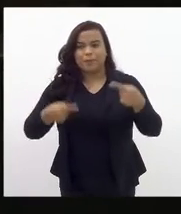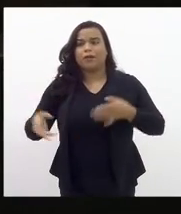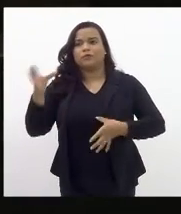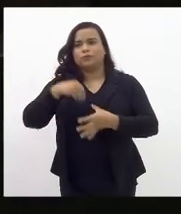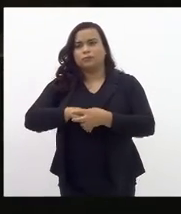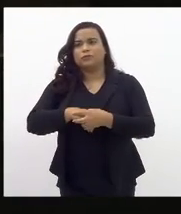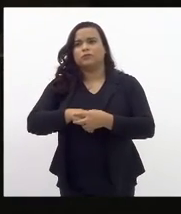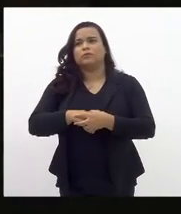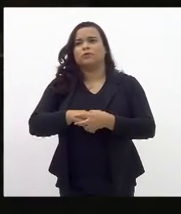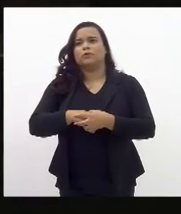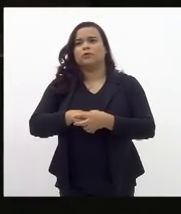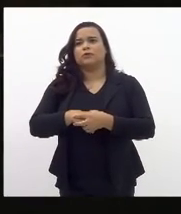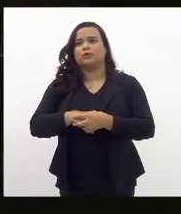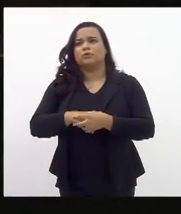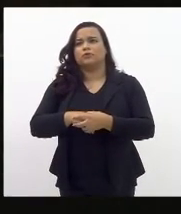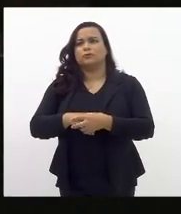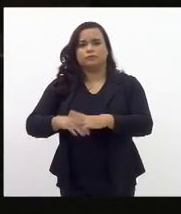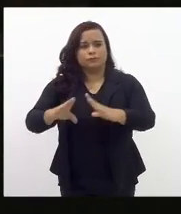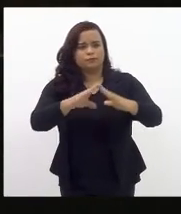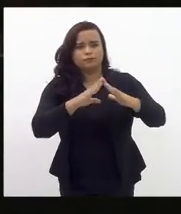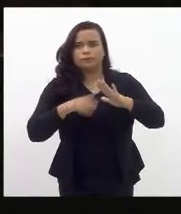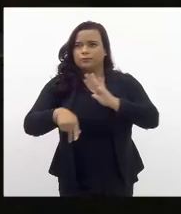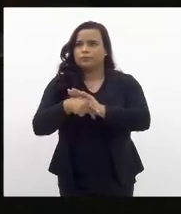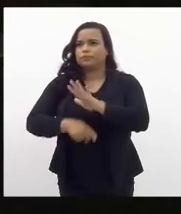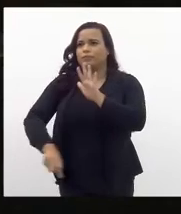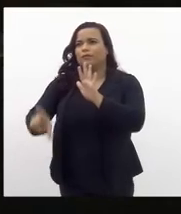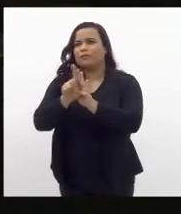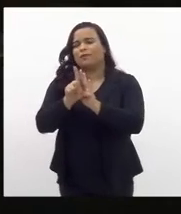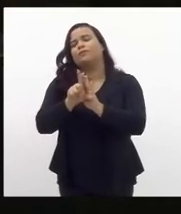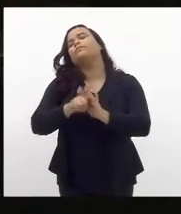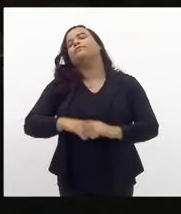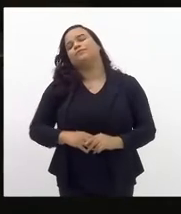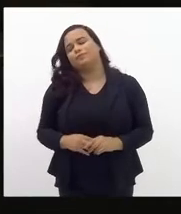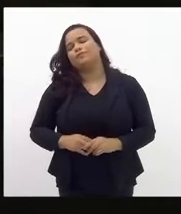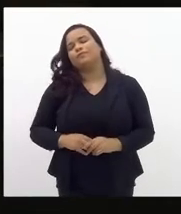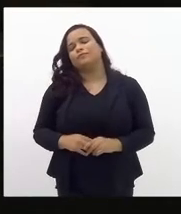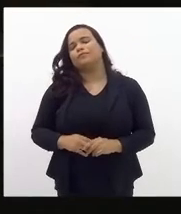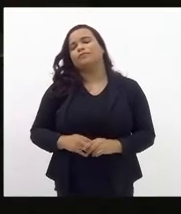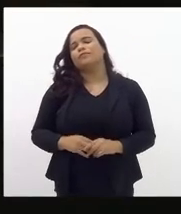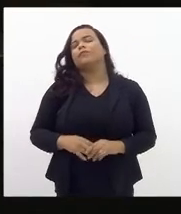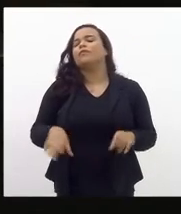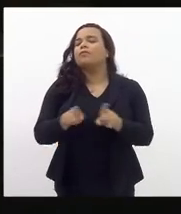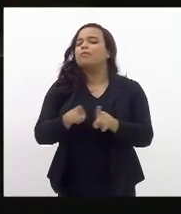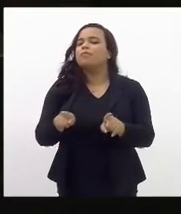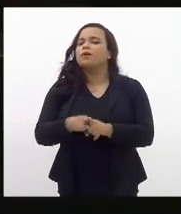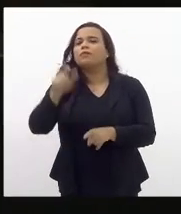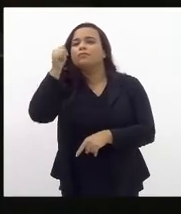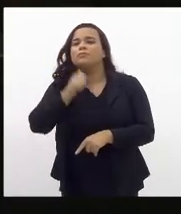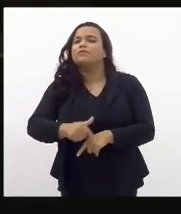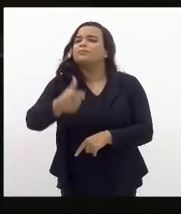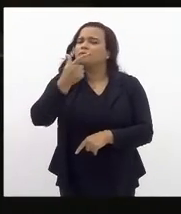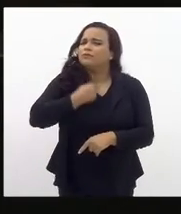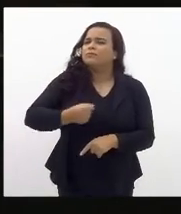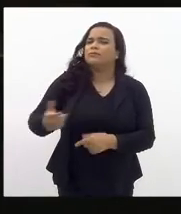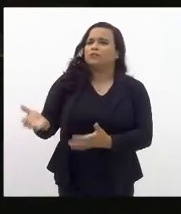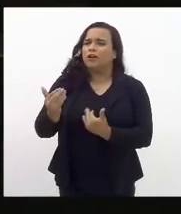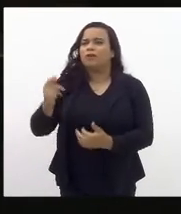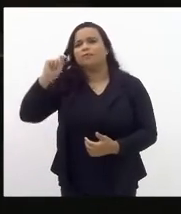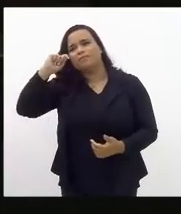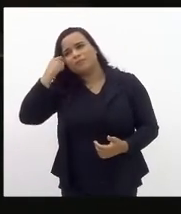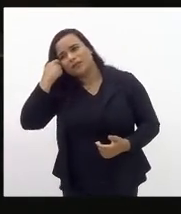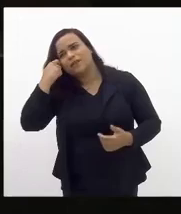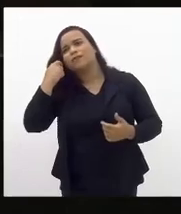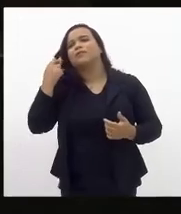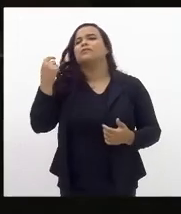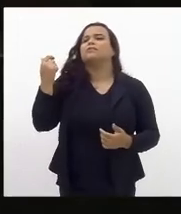das casas legislativas, mas não só isso, são jovens, mulheres e homens, pretos,